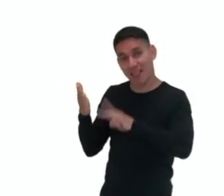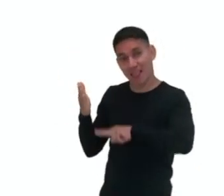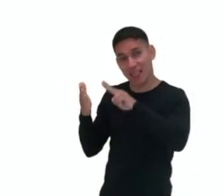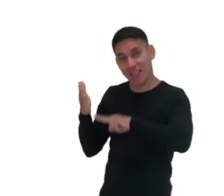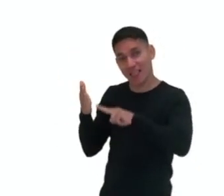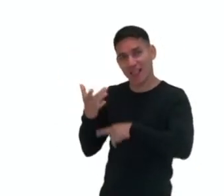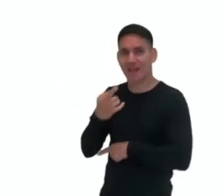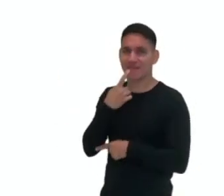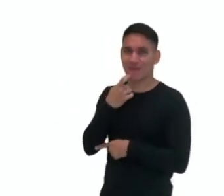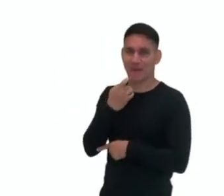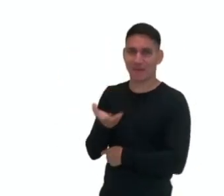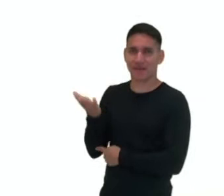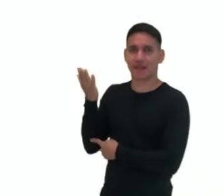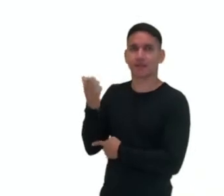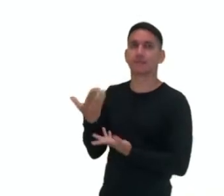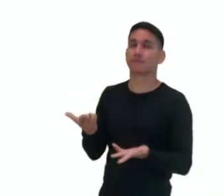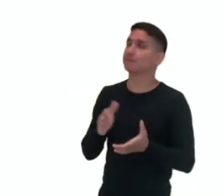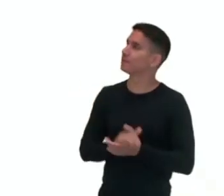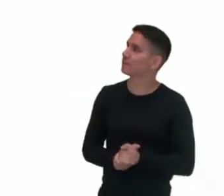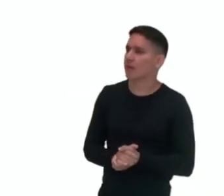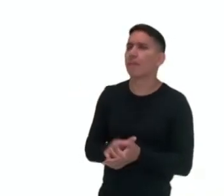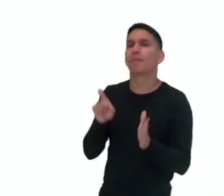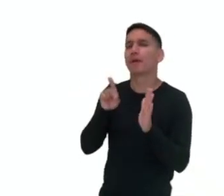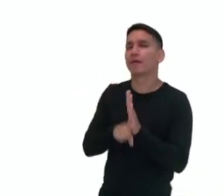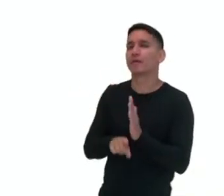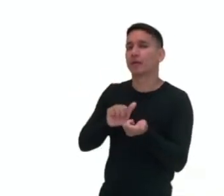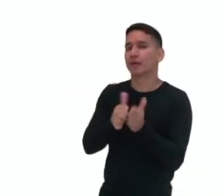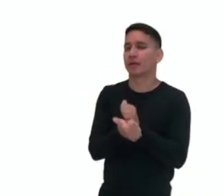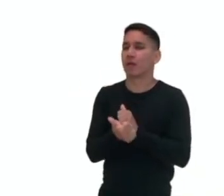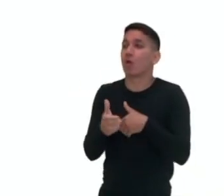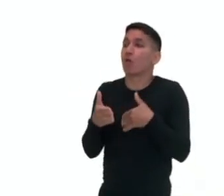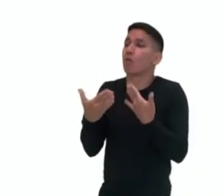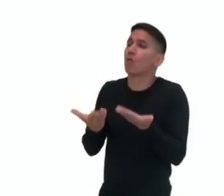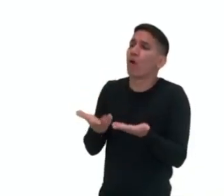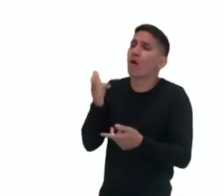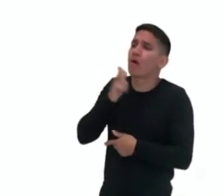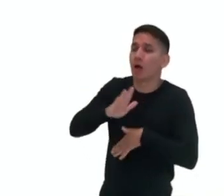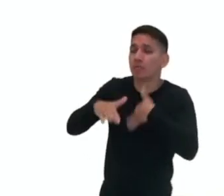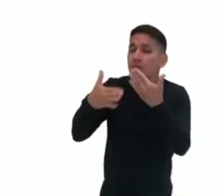vermelho, quais os benefícios que o consumo consciente podem